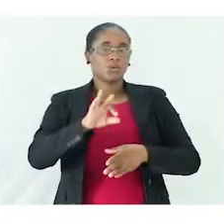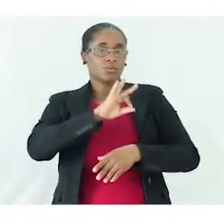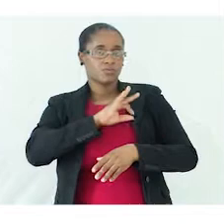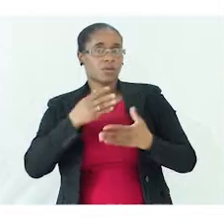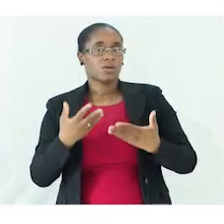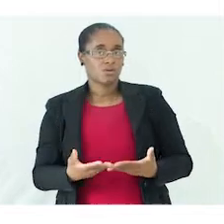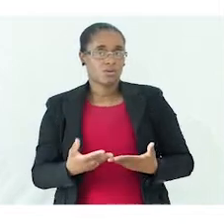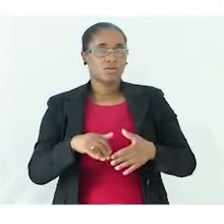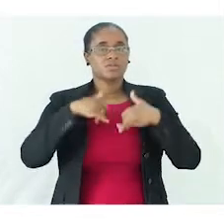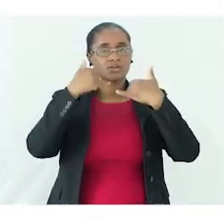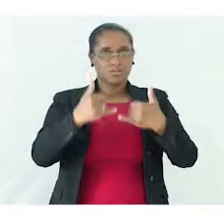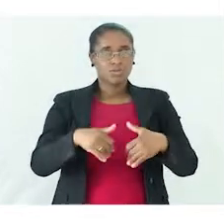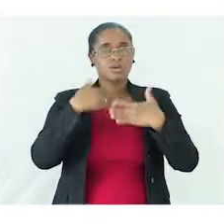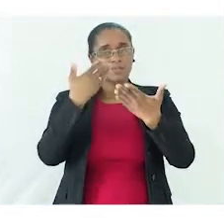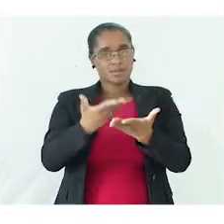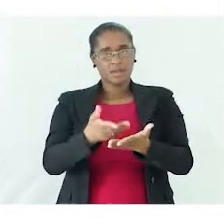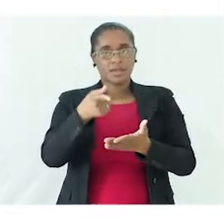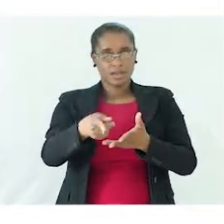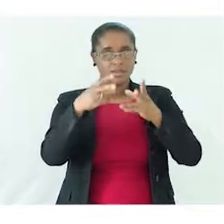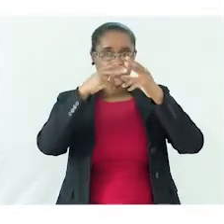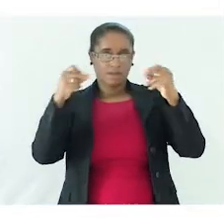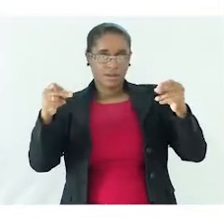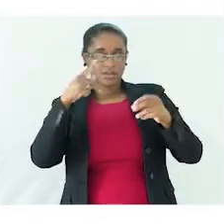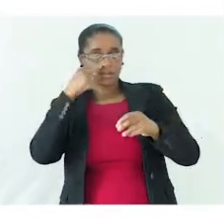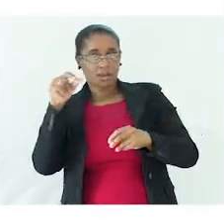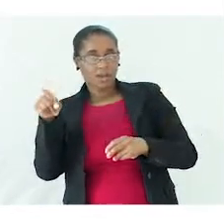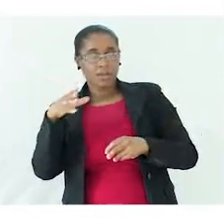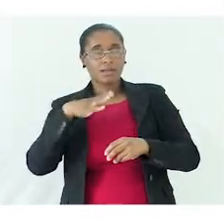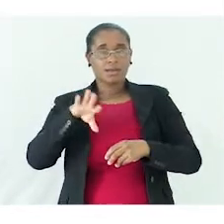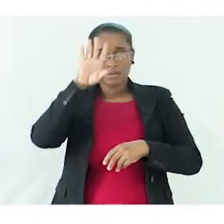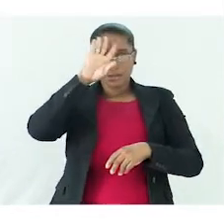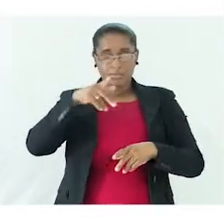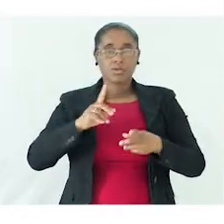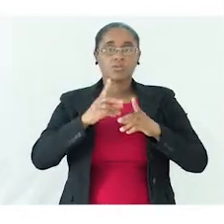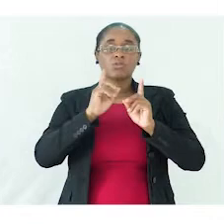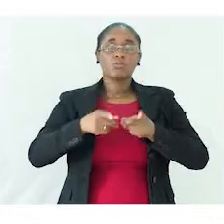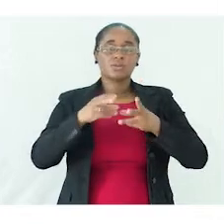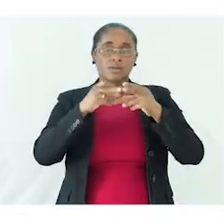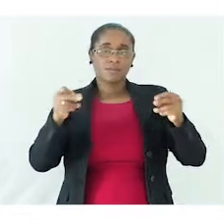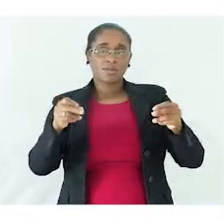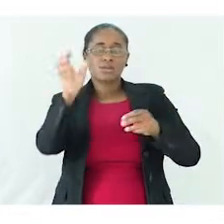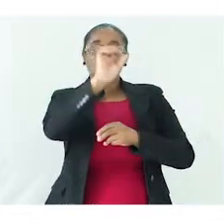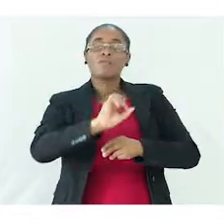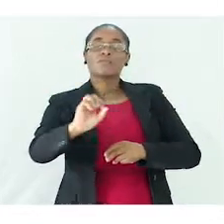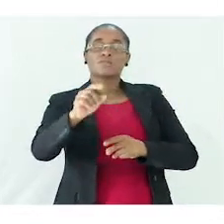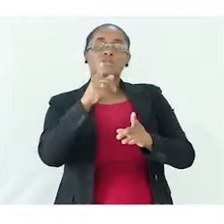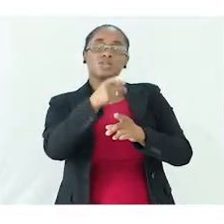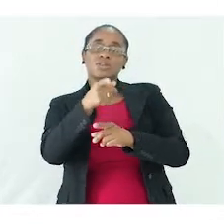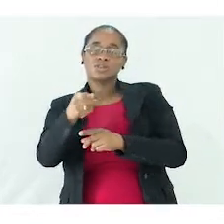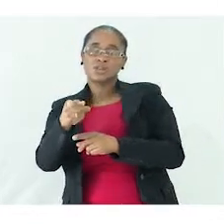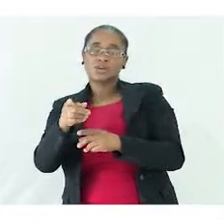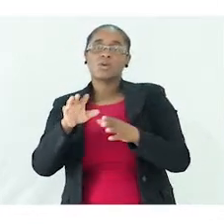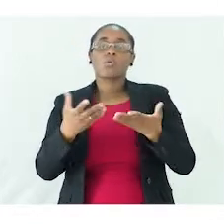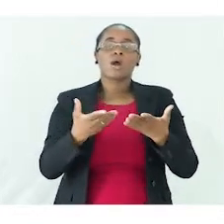agora, depois de apresentar essa frase, ele quer saber que, a partir da frase, que vocês indiquem o tipo